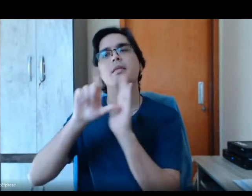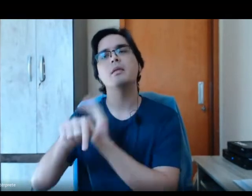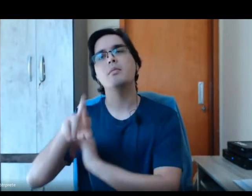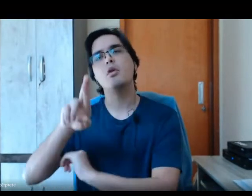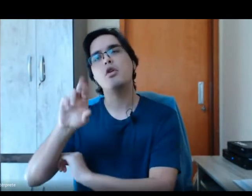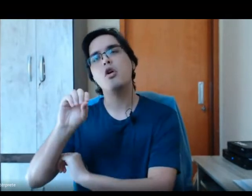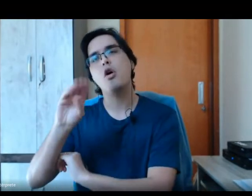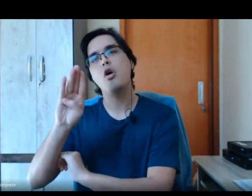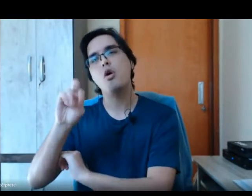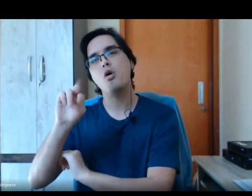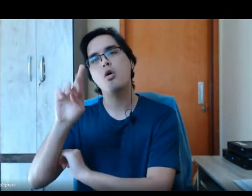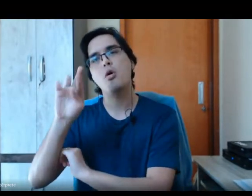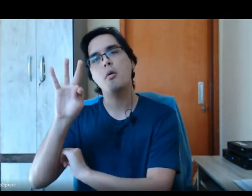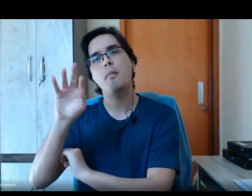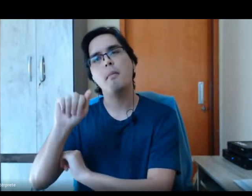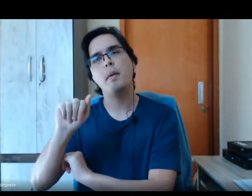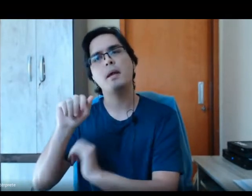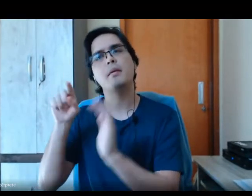A primeira inscrição